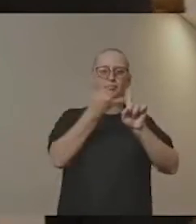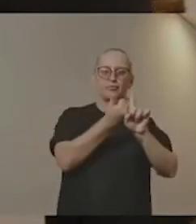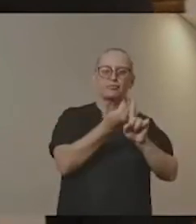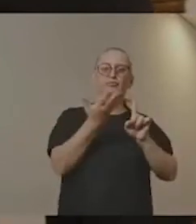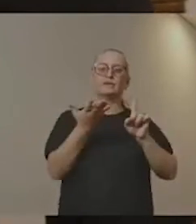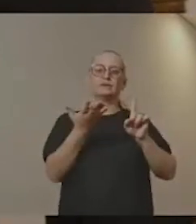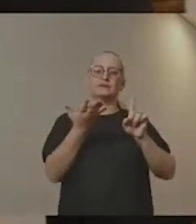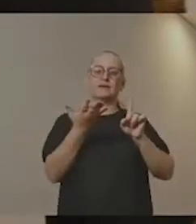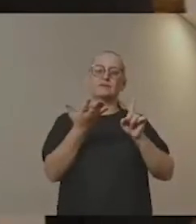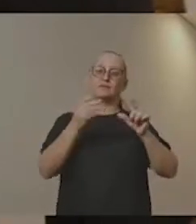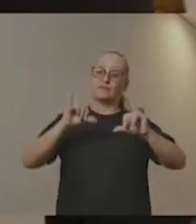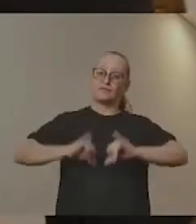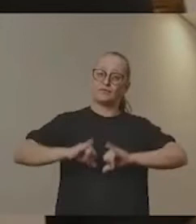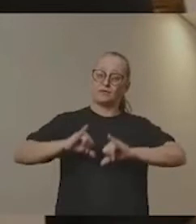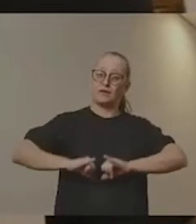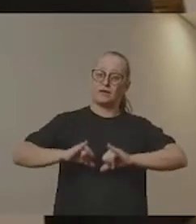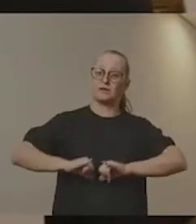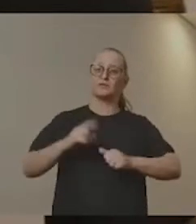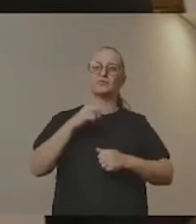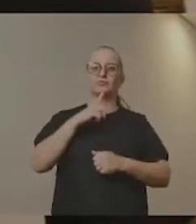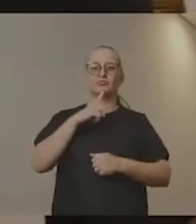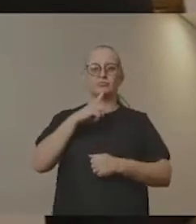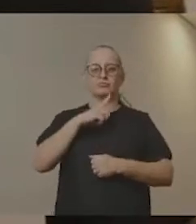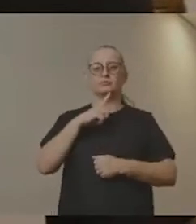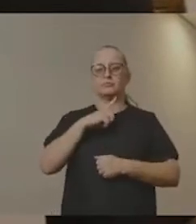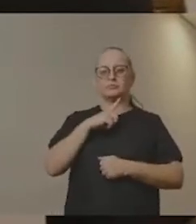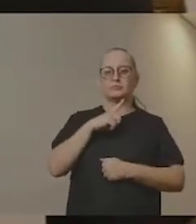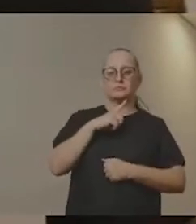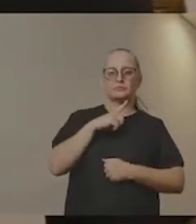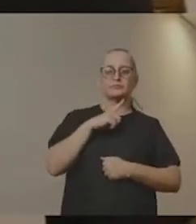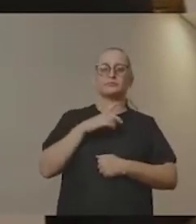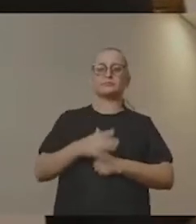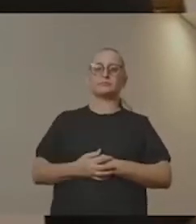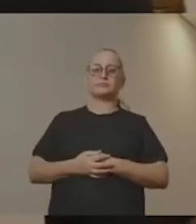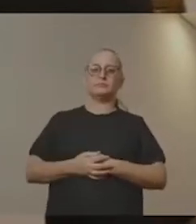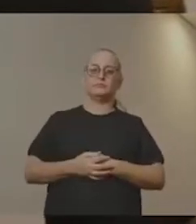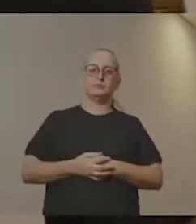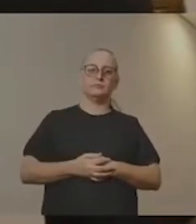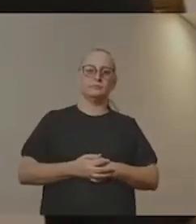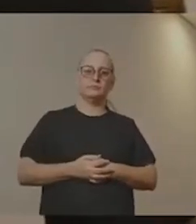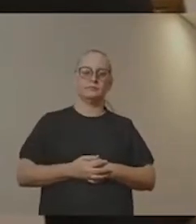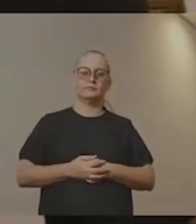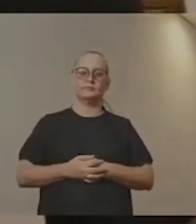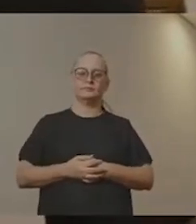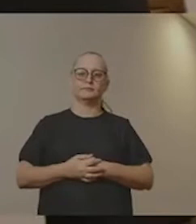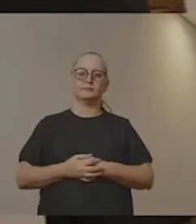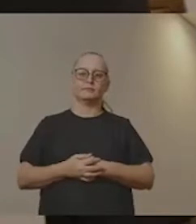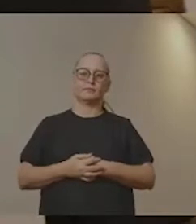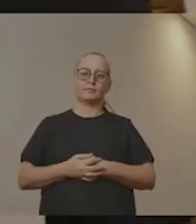promover ali alguns debates, talvez, quem sabe. Né? Eu acho muito importante a gente ter essa convivência